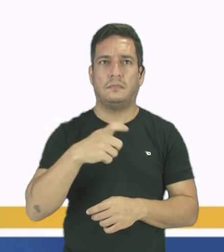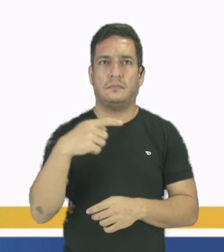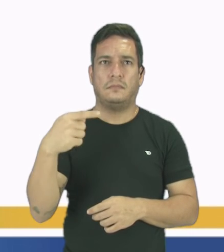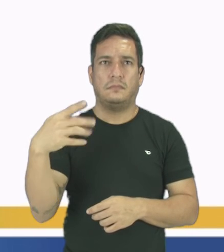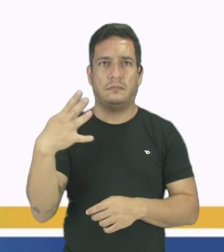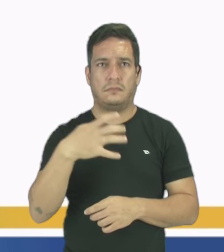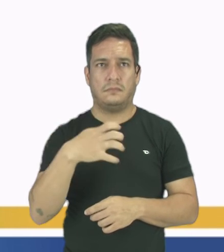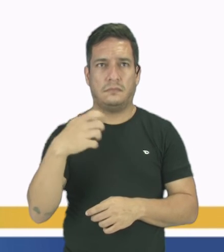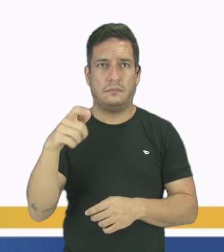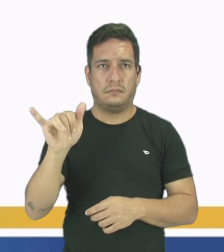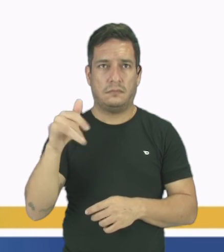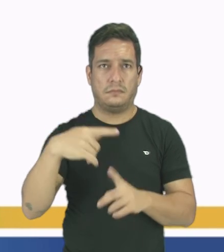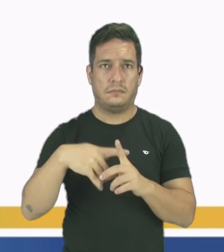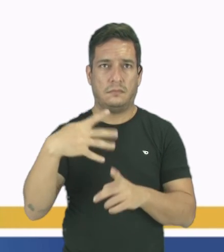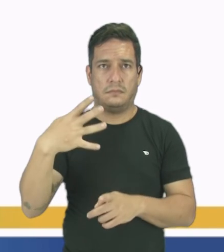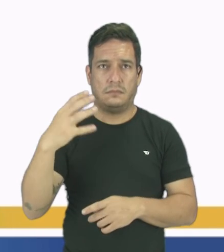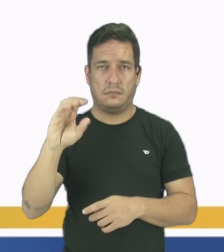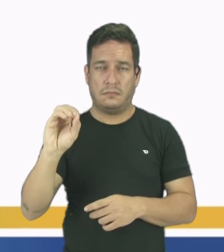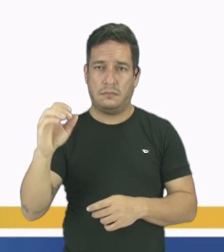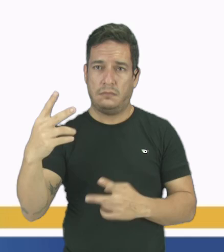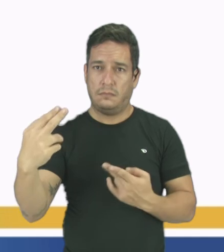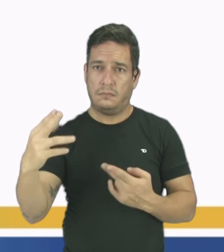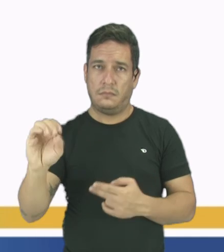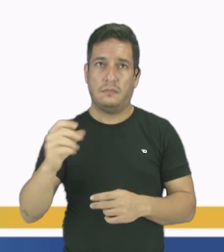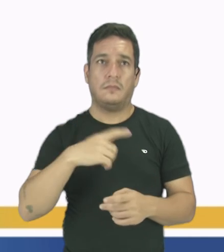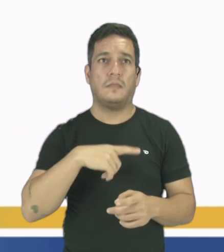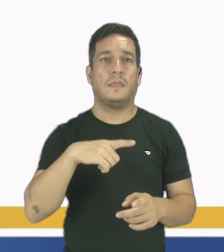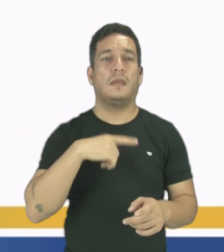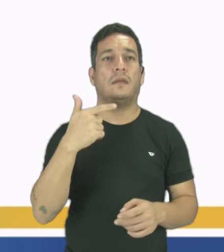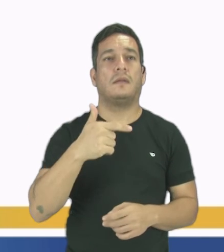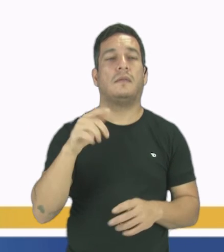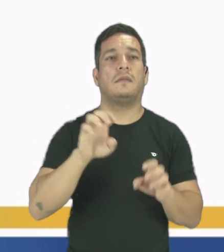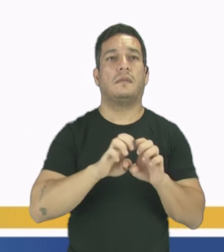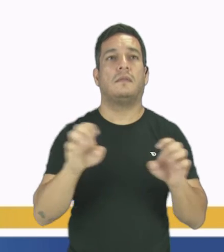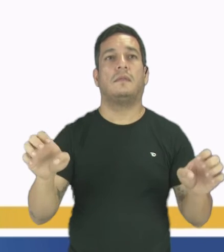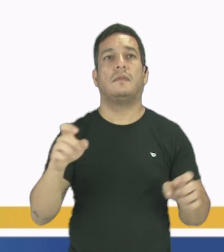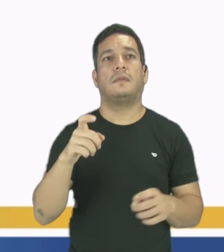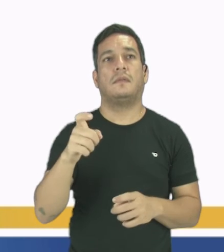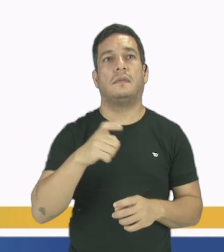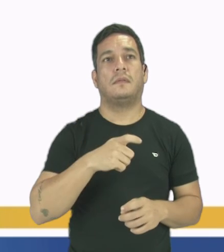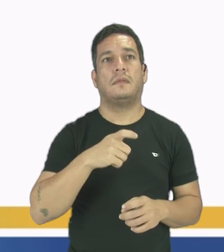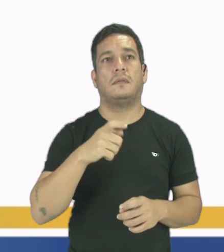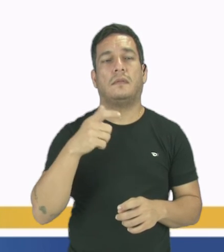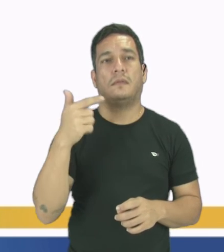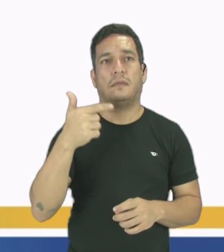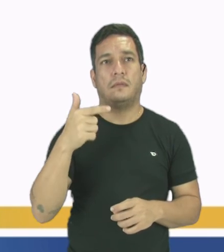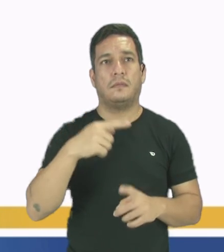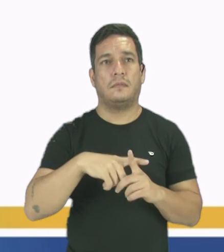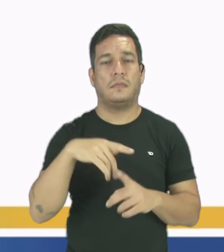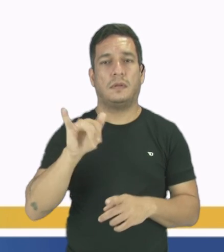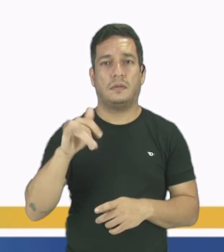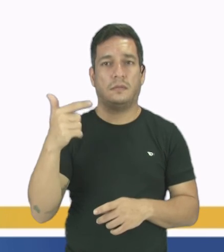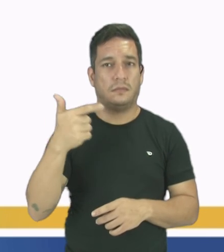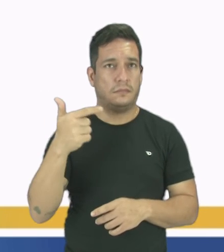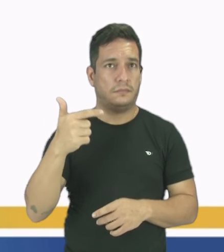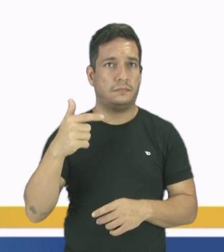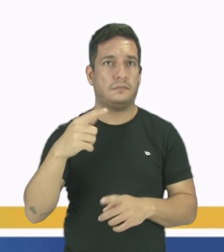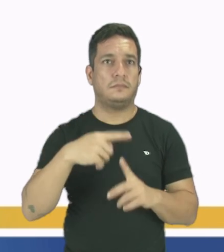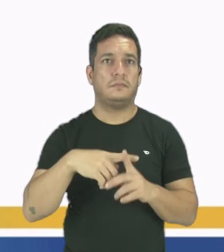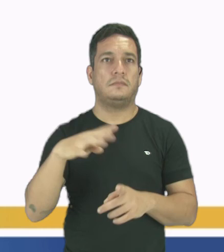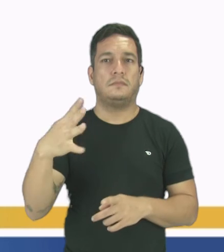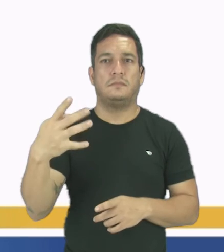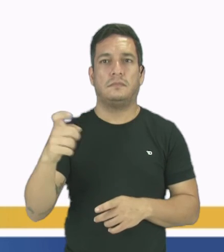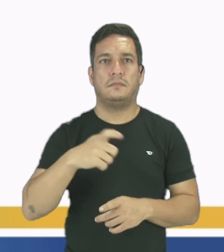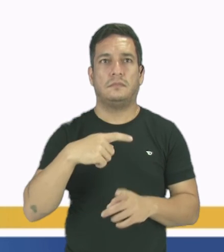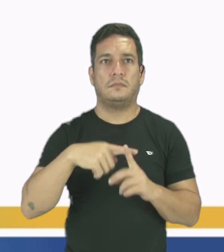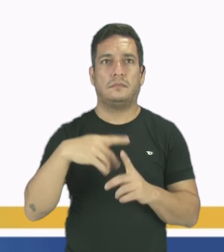4x menos 4y mais 4 igual a zero. E nós temos a segunda equação, x ao quadrado mais y ao